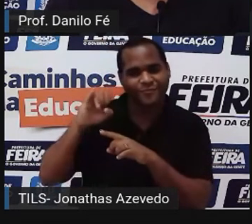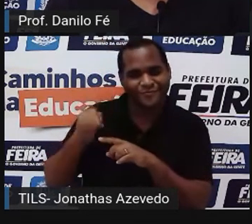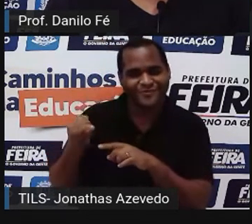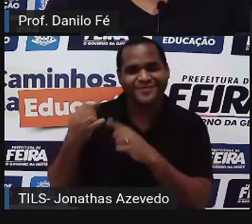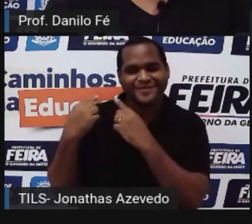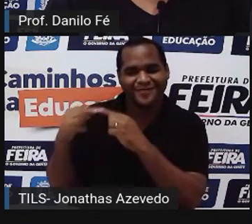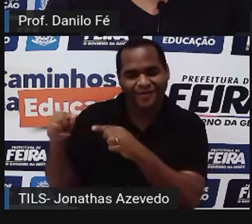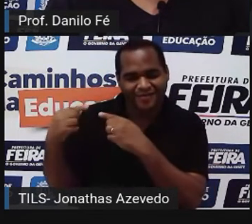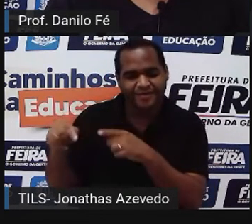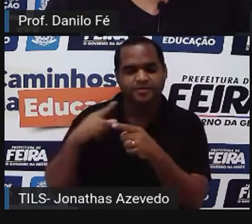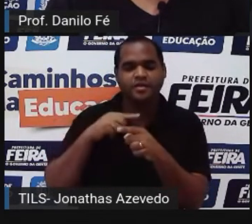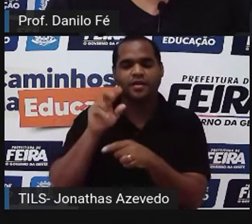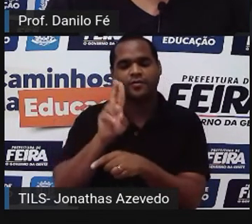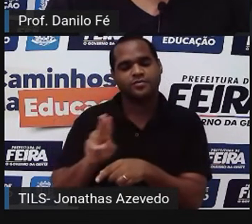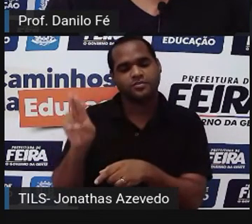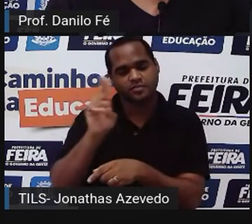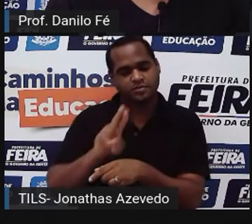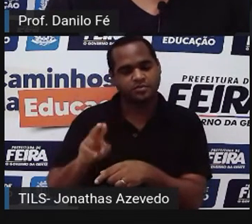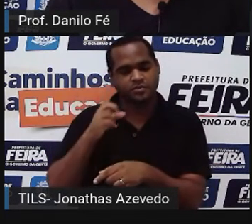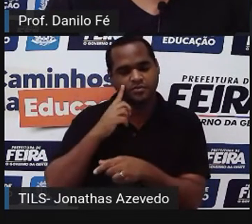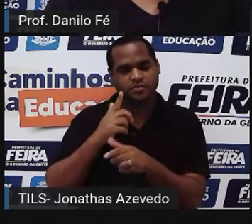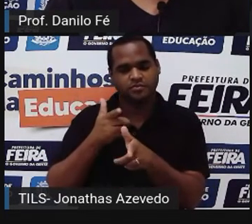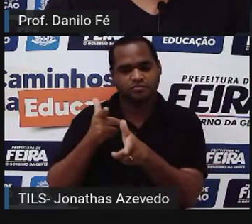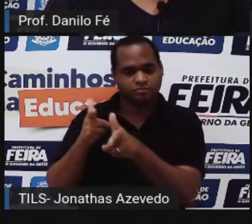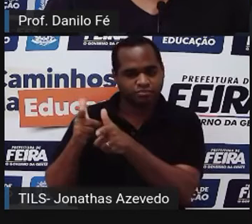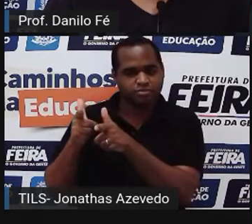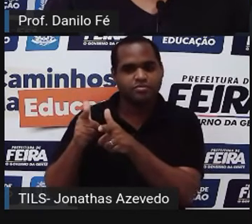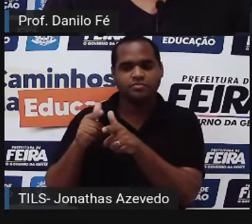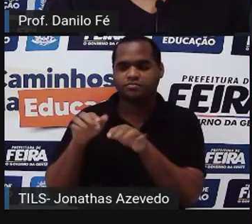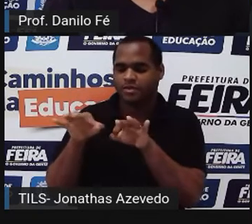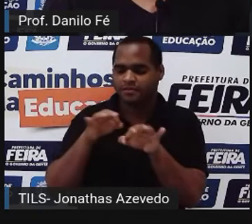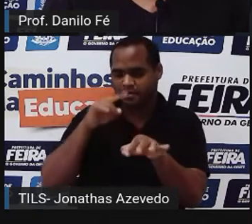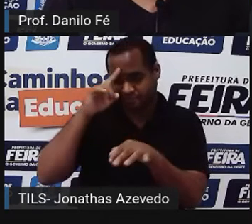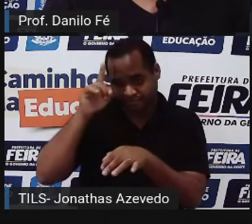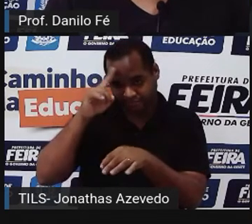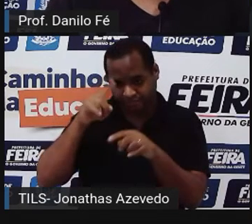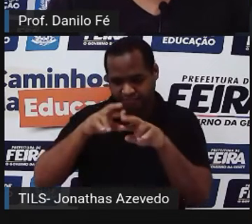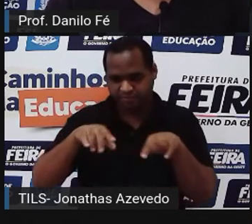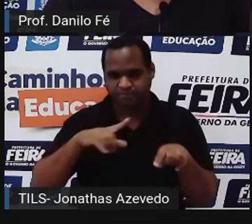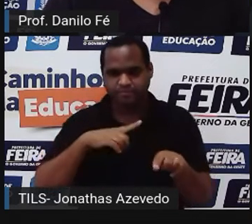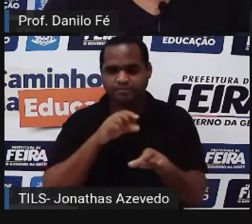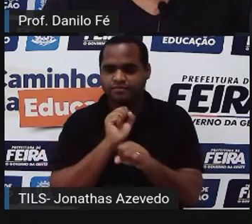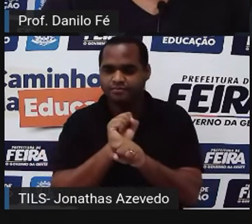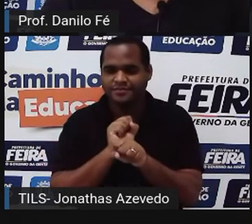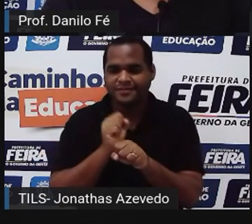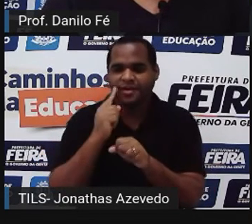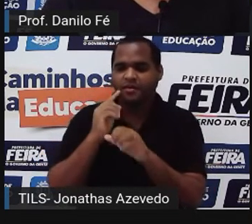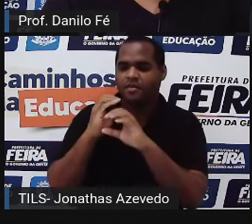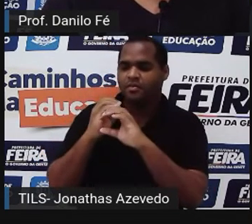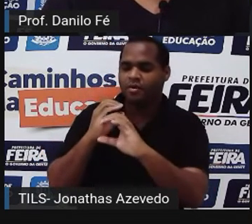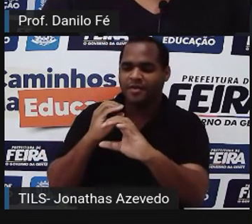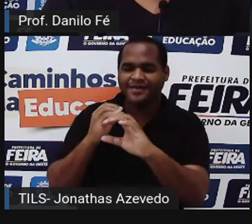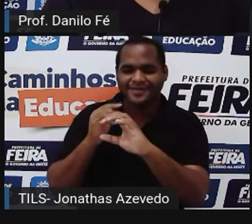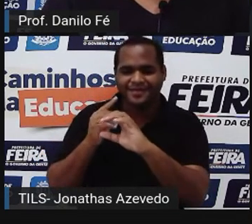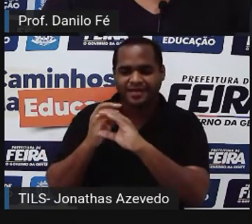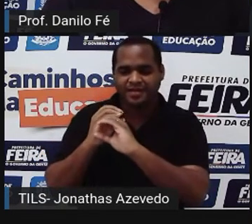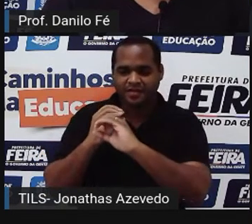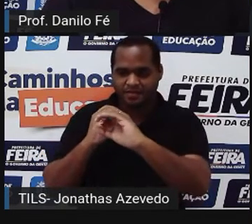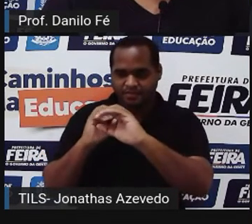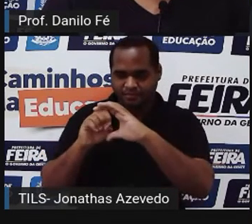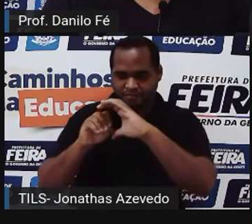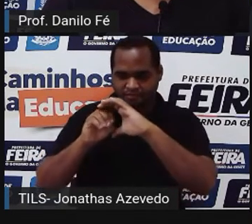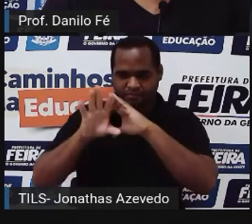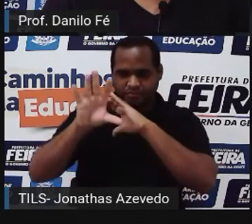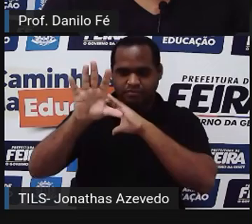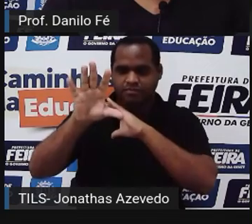que é utilizar uma arma que tinha acabado de ser inventada, a bomba nuclear. A bomba nuclear